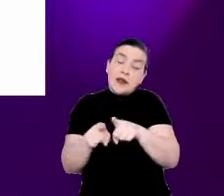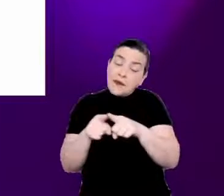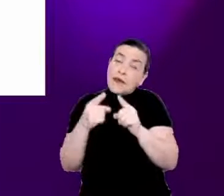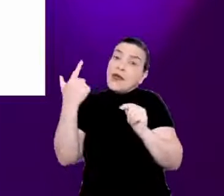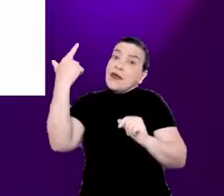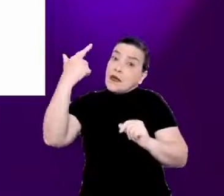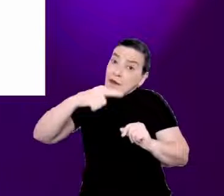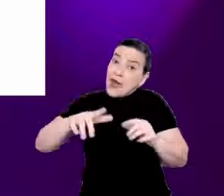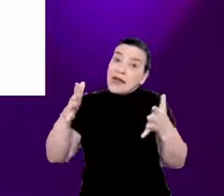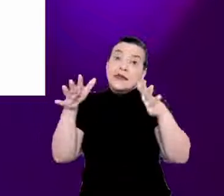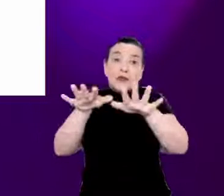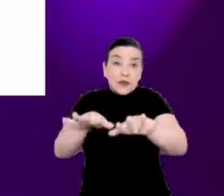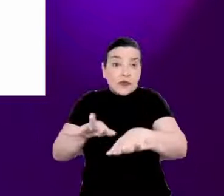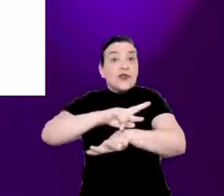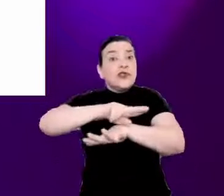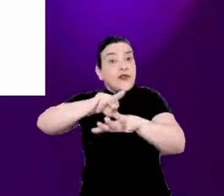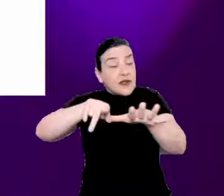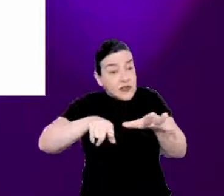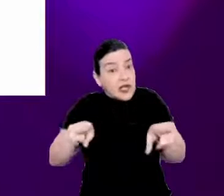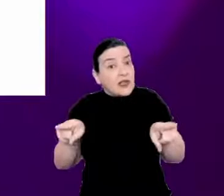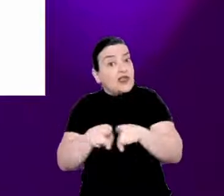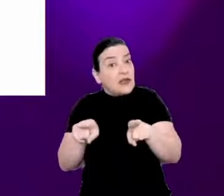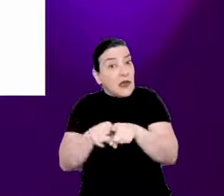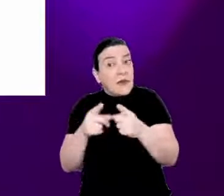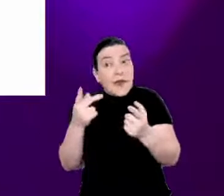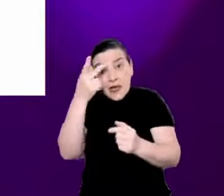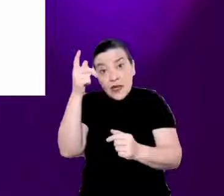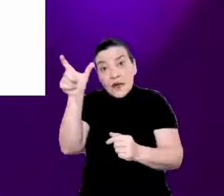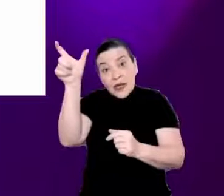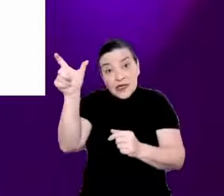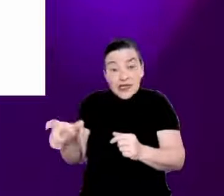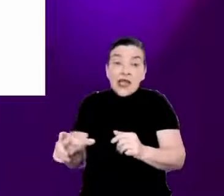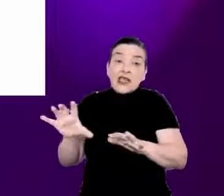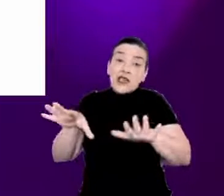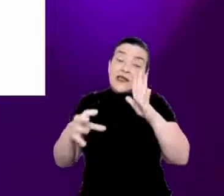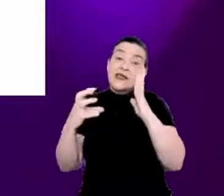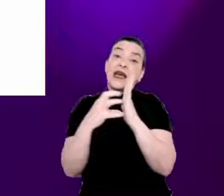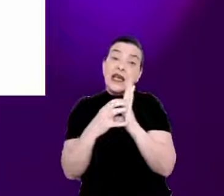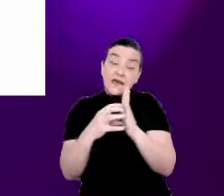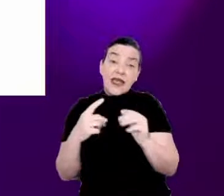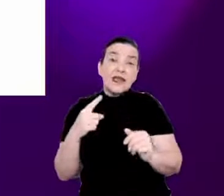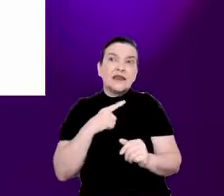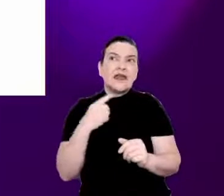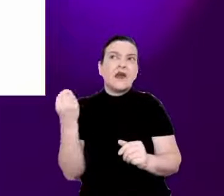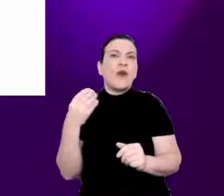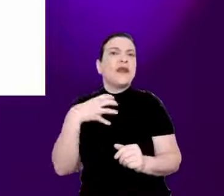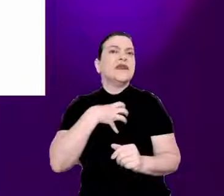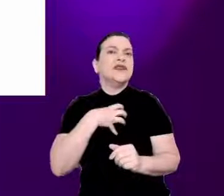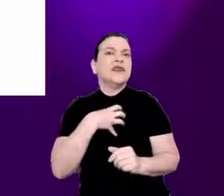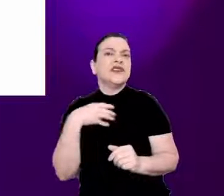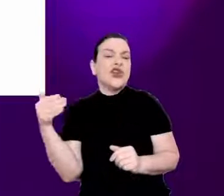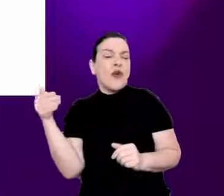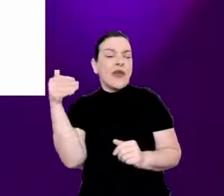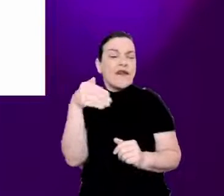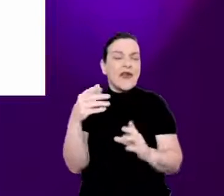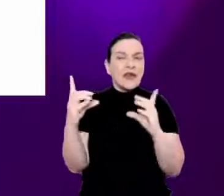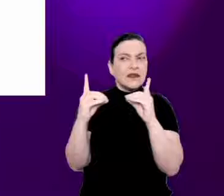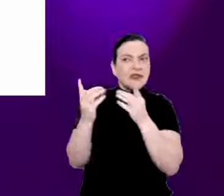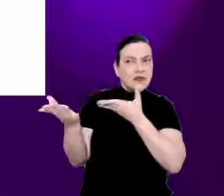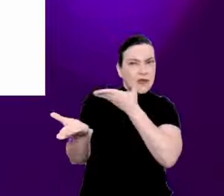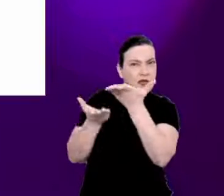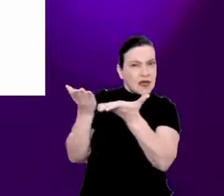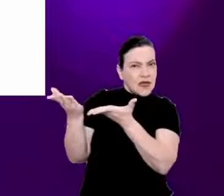de inclusão e diversidade, quando a gente está falando de um paciente de HIV, por exemplo, né? Como é que ele se sentiu acolhido, como é que ele se